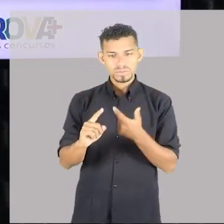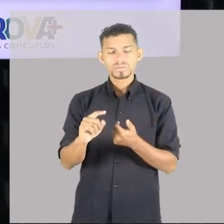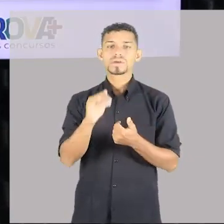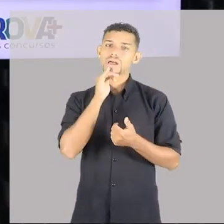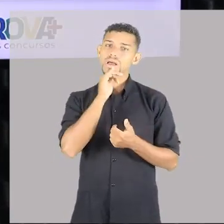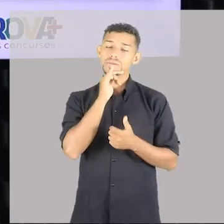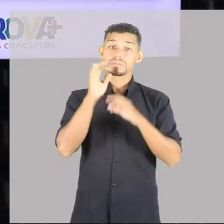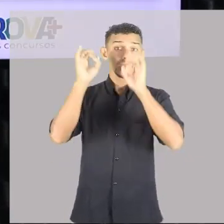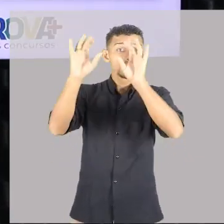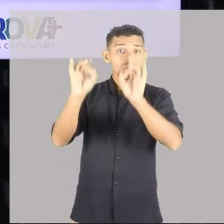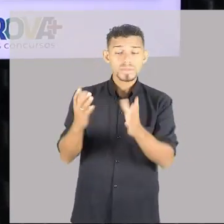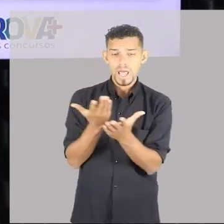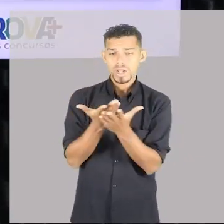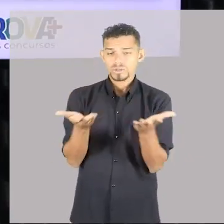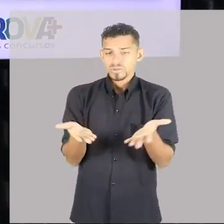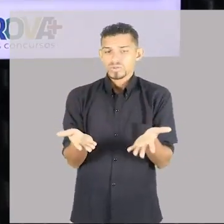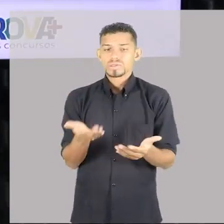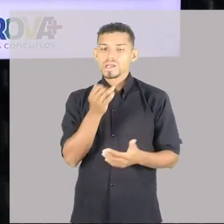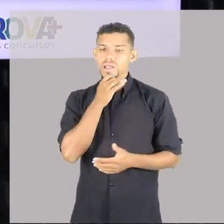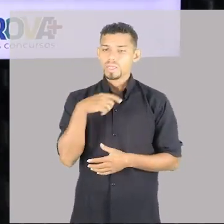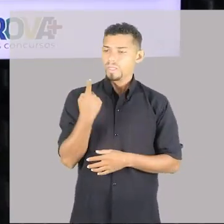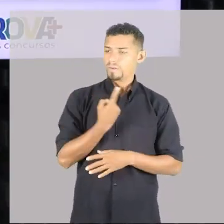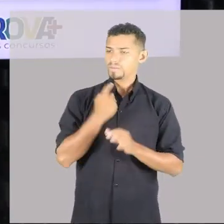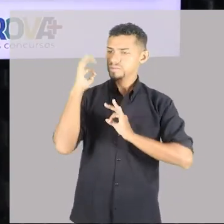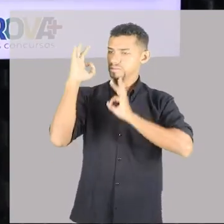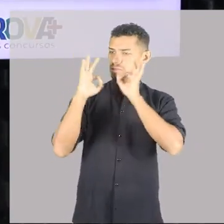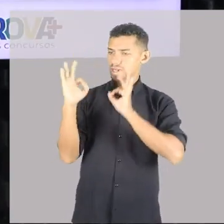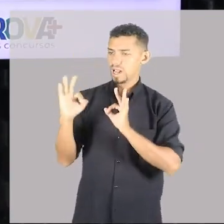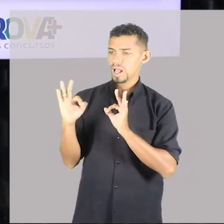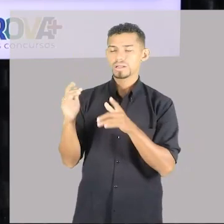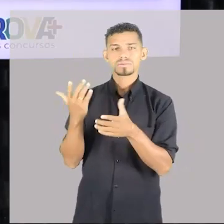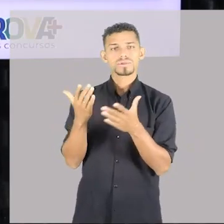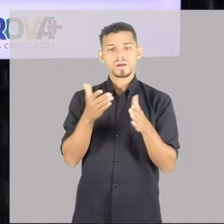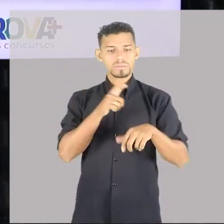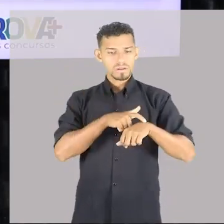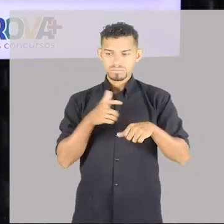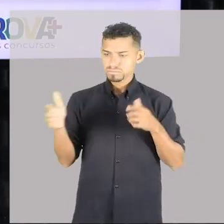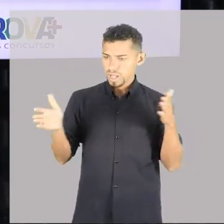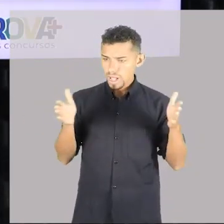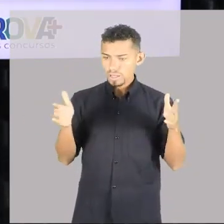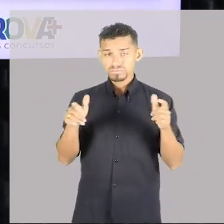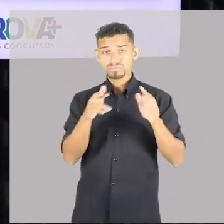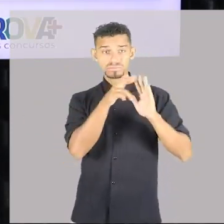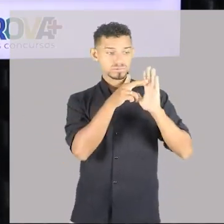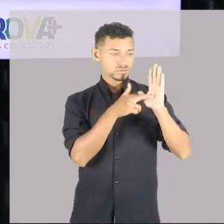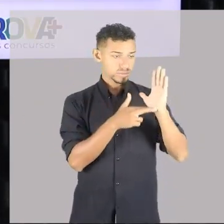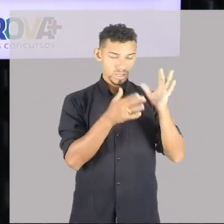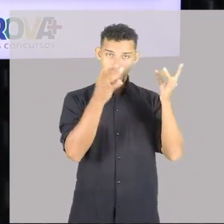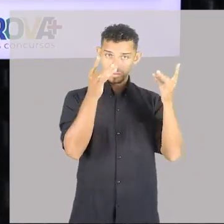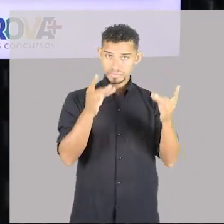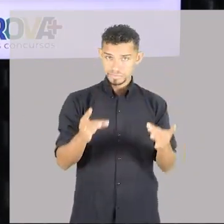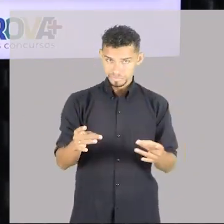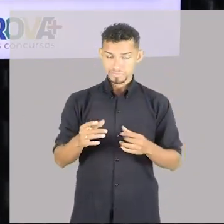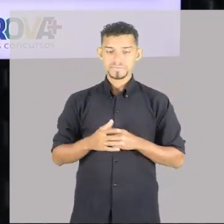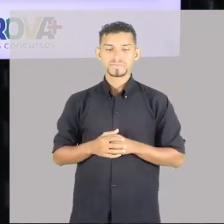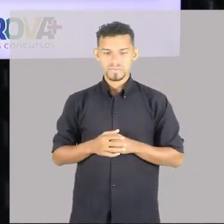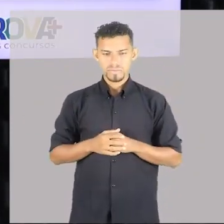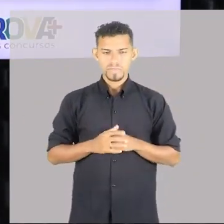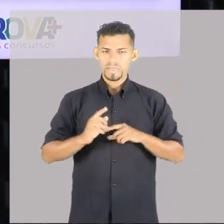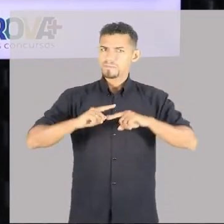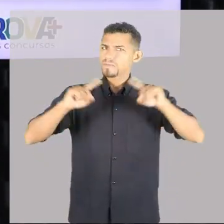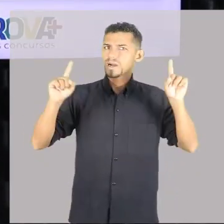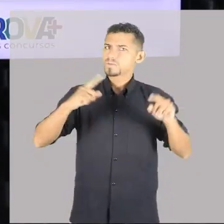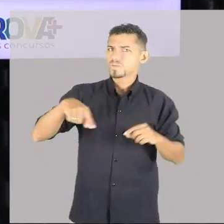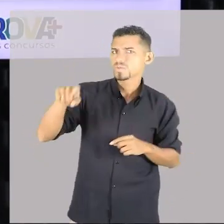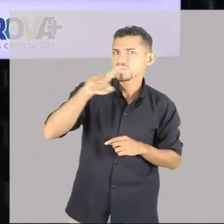administrativo, em especial essa aula de hoje, em que nós trabalharemos sobre alguns prazos, algumas regras bem específicas. Mas não